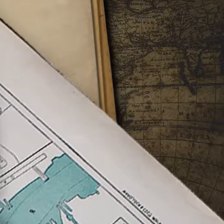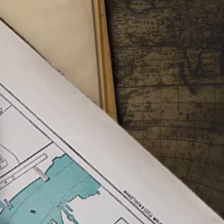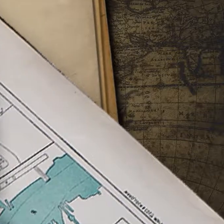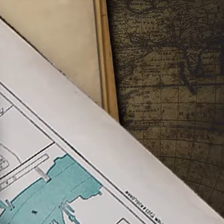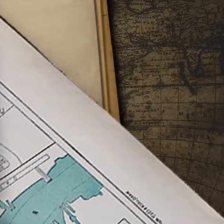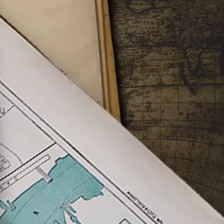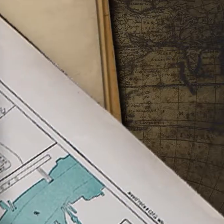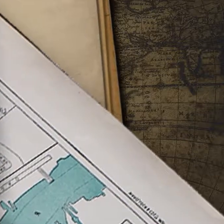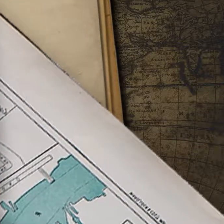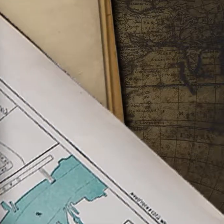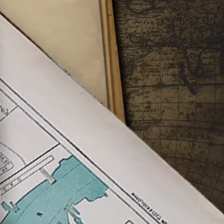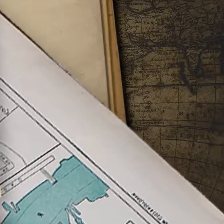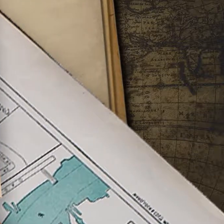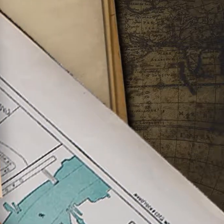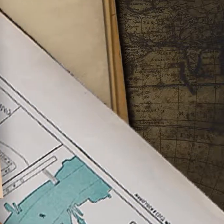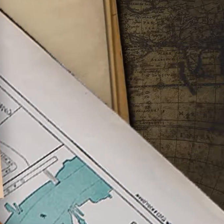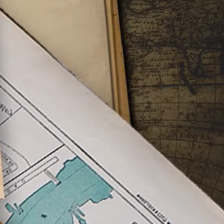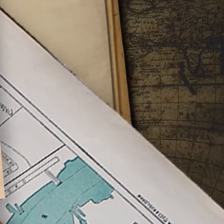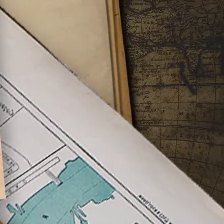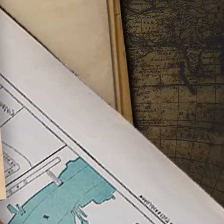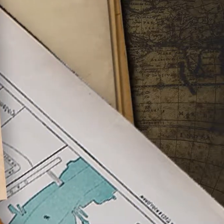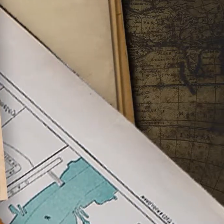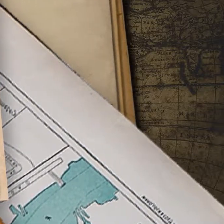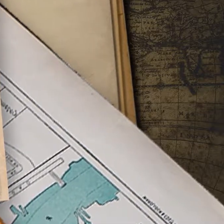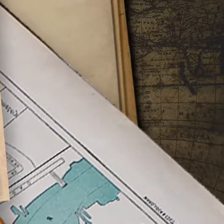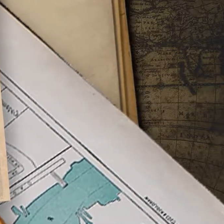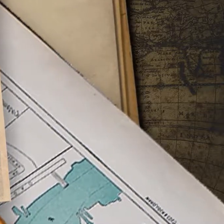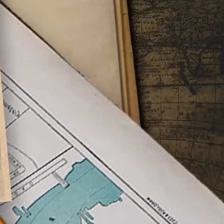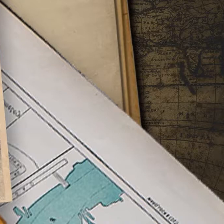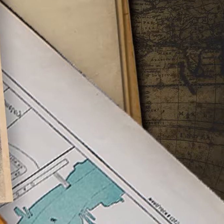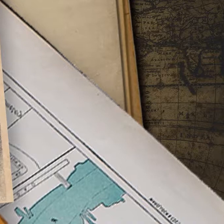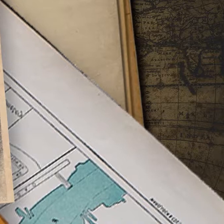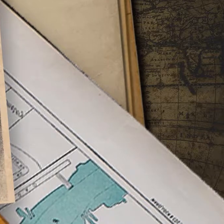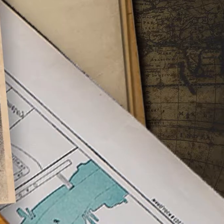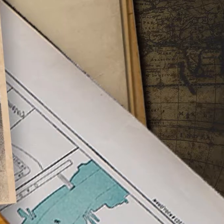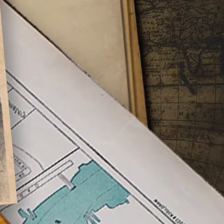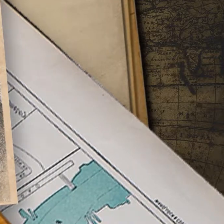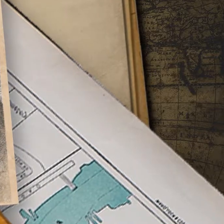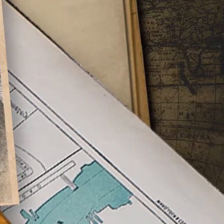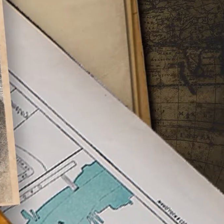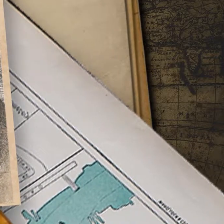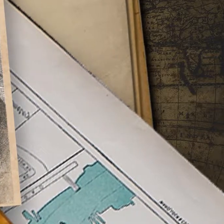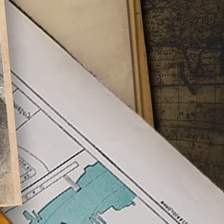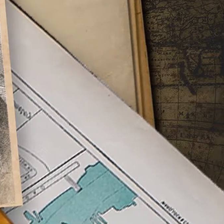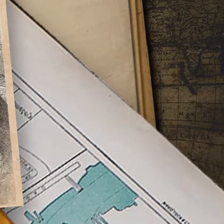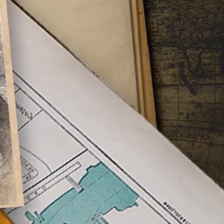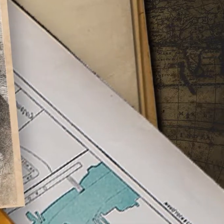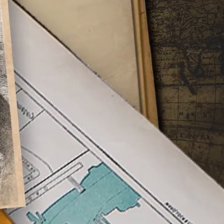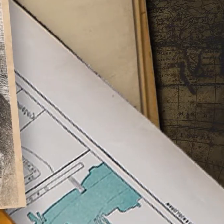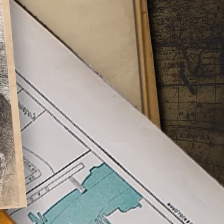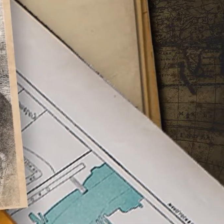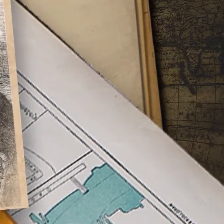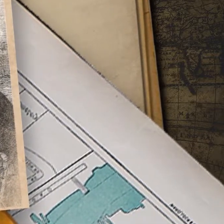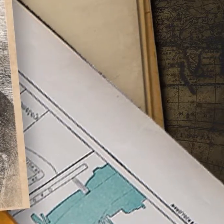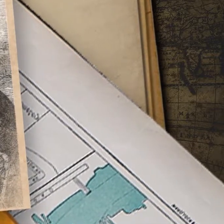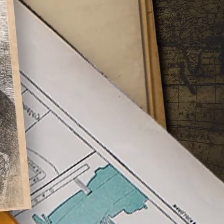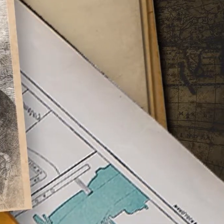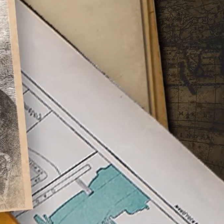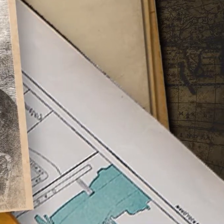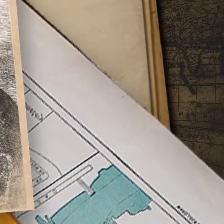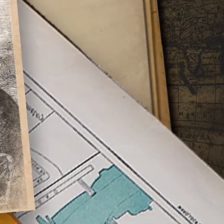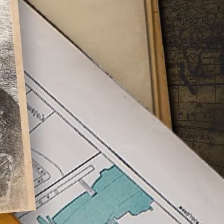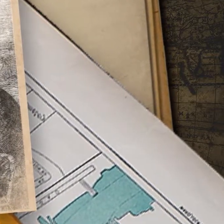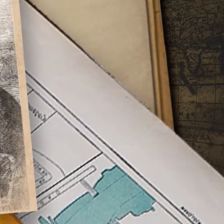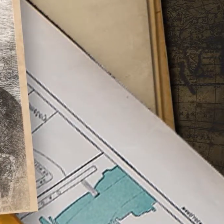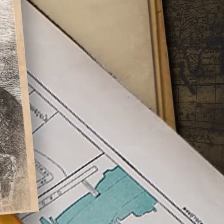Phileas Fogg, com sua cartola na cabeça e sua varinha na mão, está sentado numa cadeirinha presa ao animal por 2 cordas